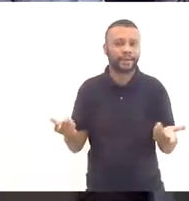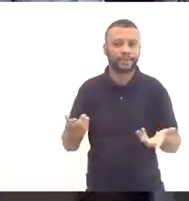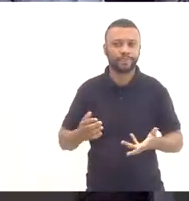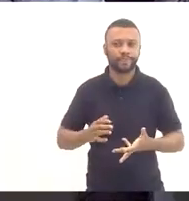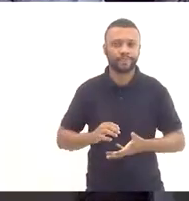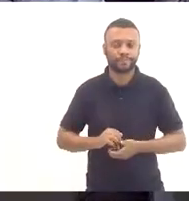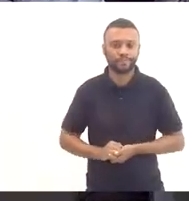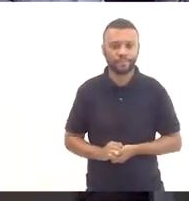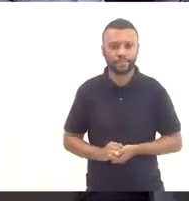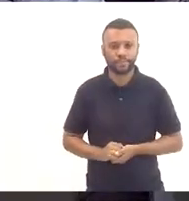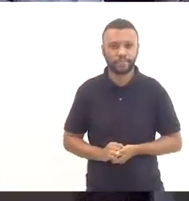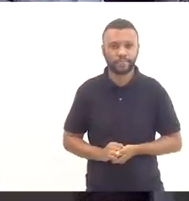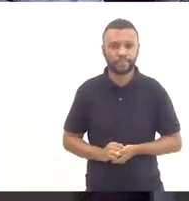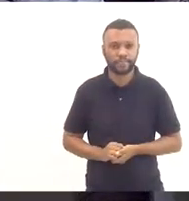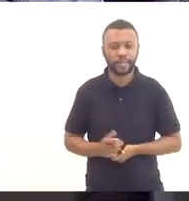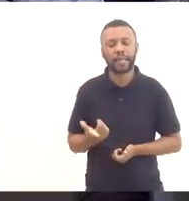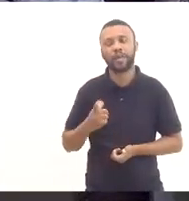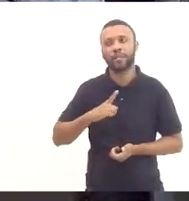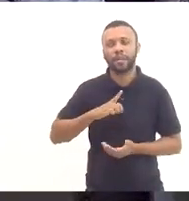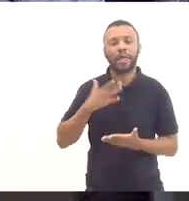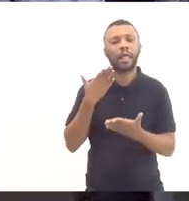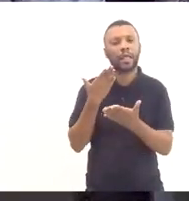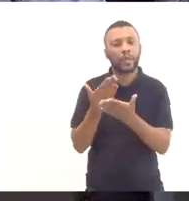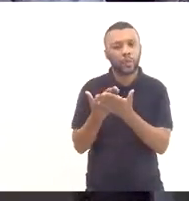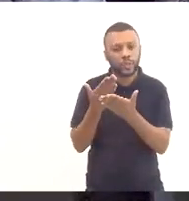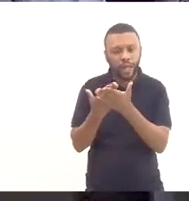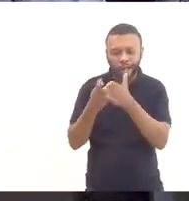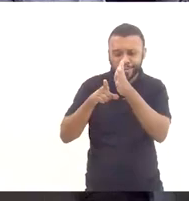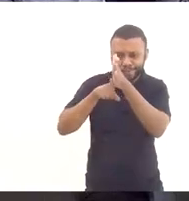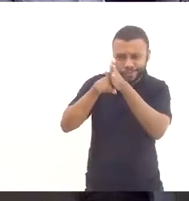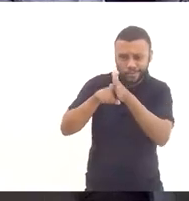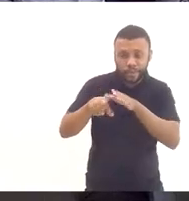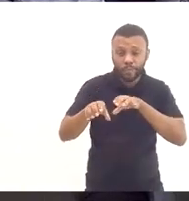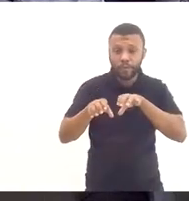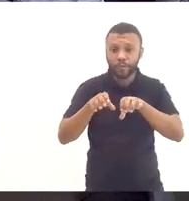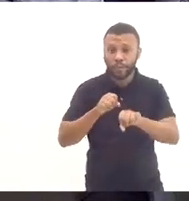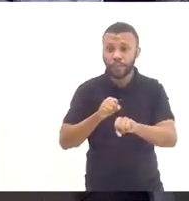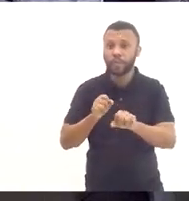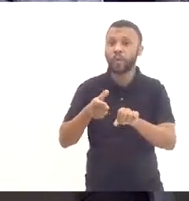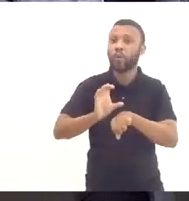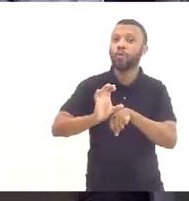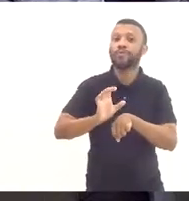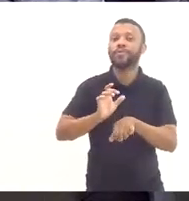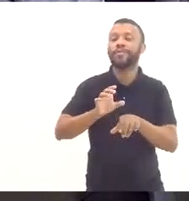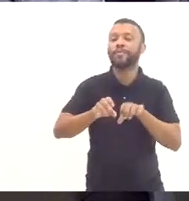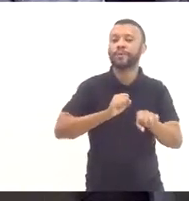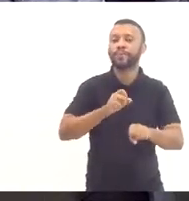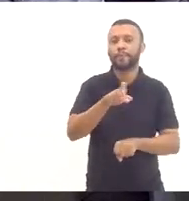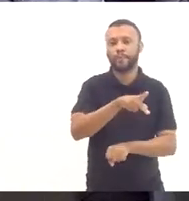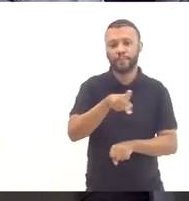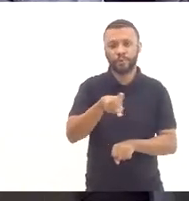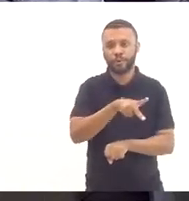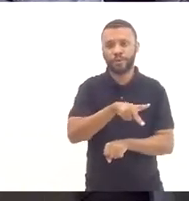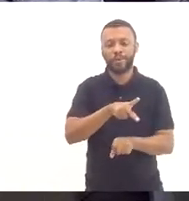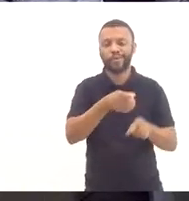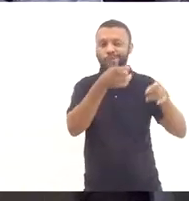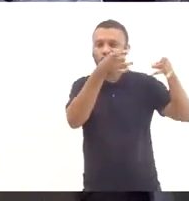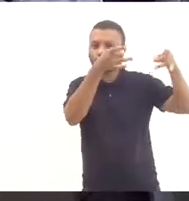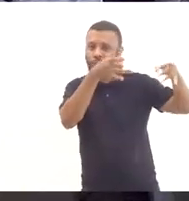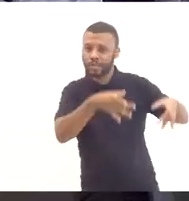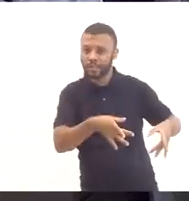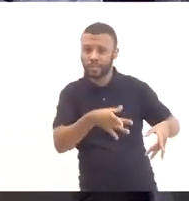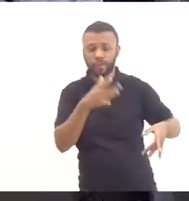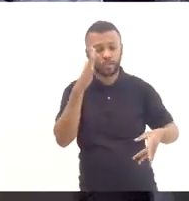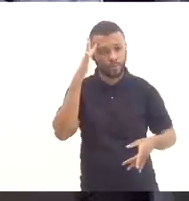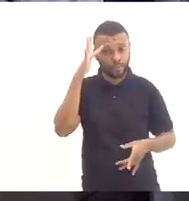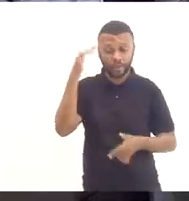e por mais que eu tenha estudado eu tenho formação de professores eu abri mão do meu sonho que